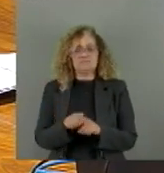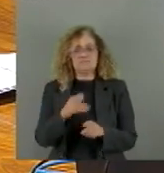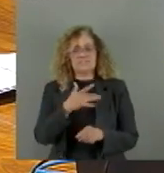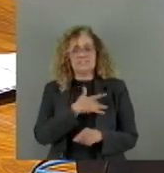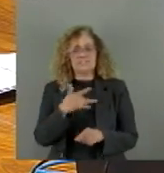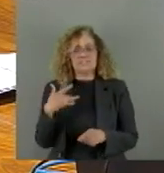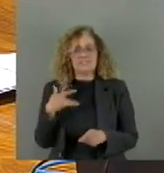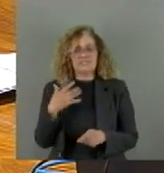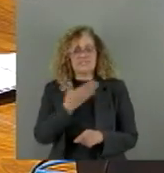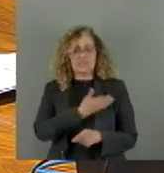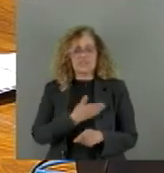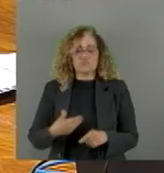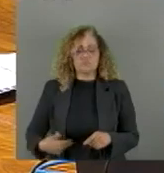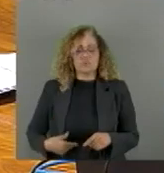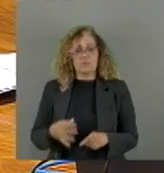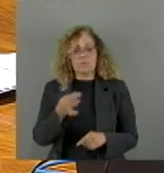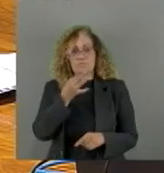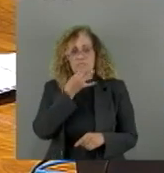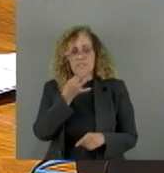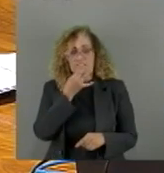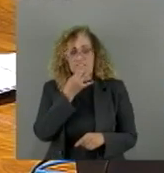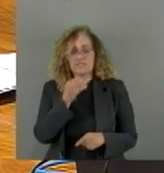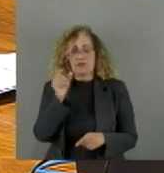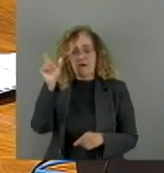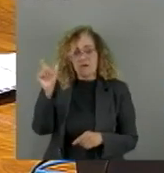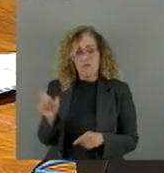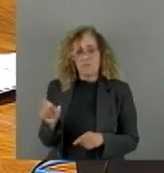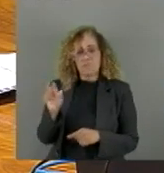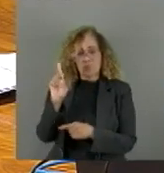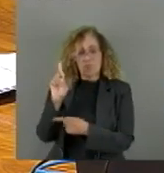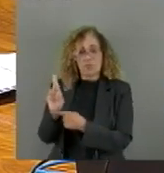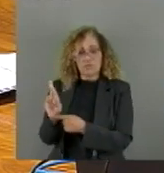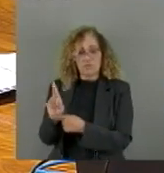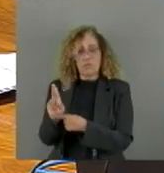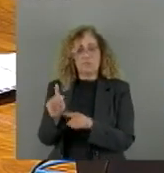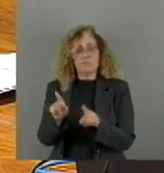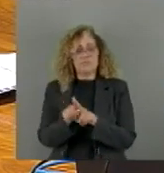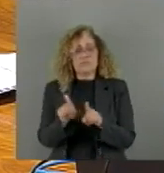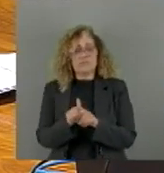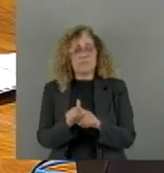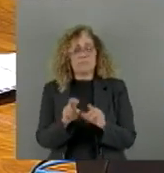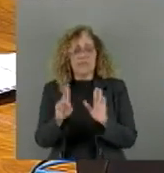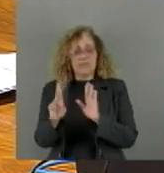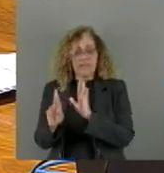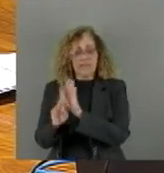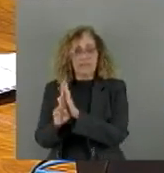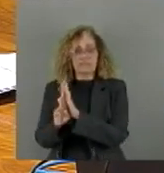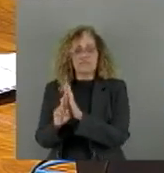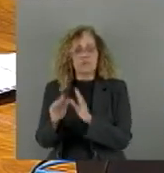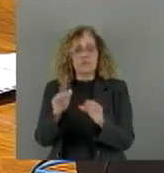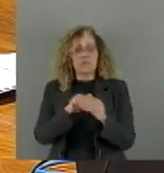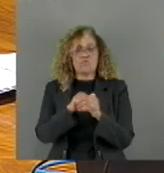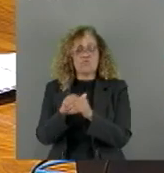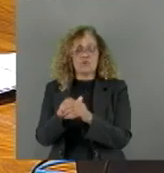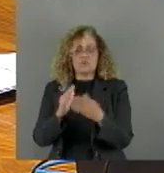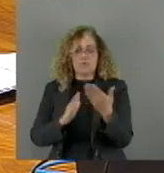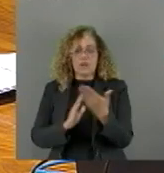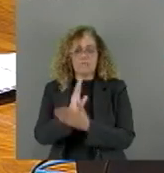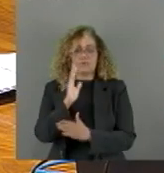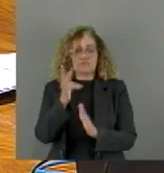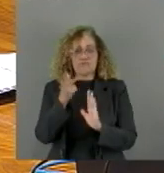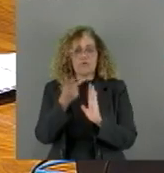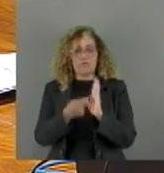Pública. Conforme a argumentação, tanto do autor como do relator, o voto é pela aprovação do